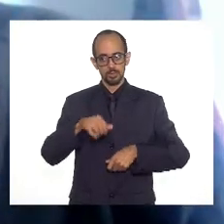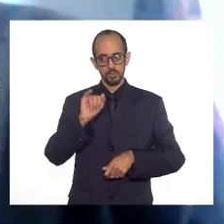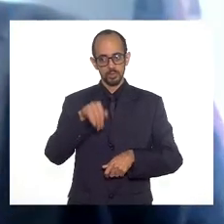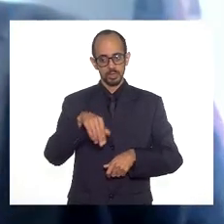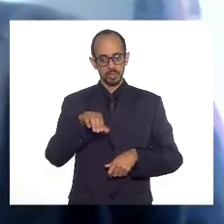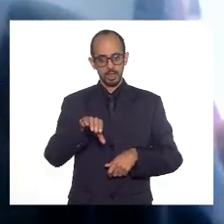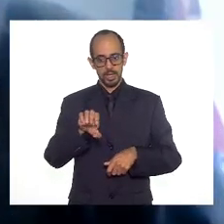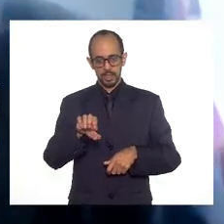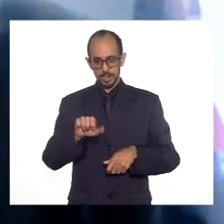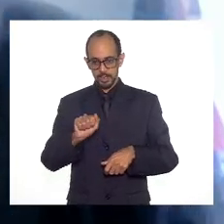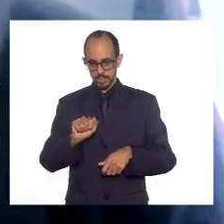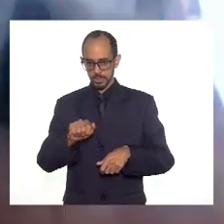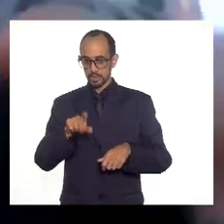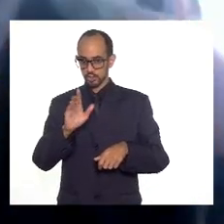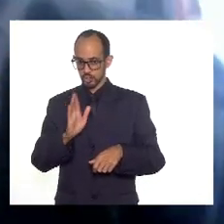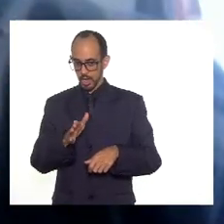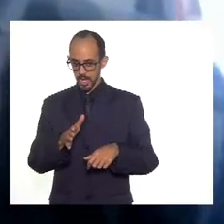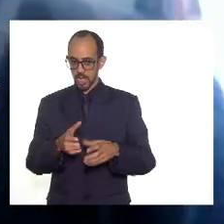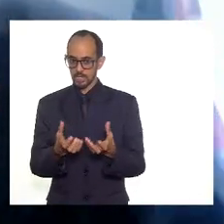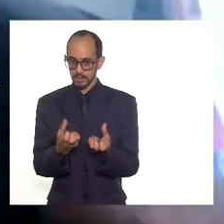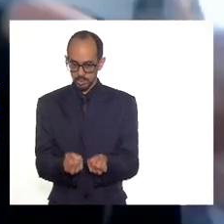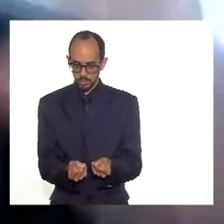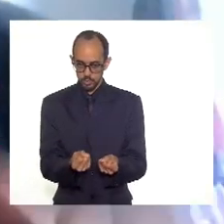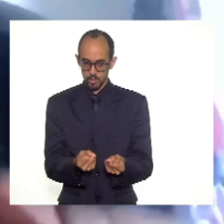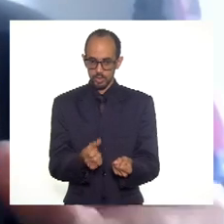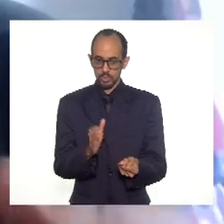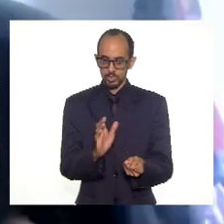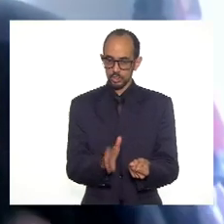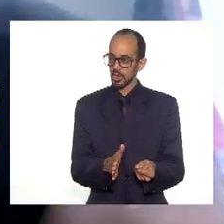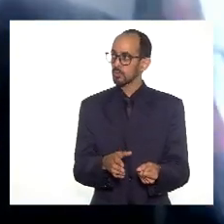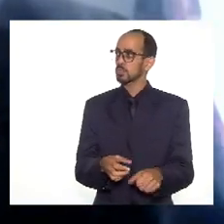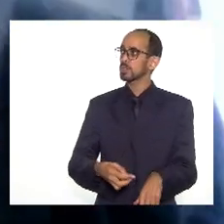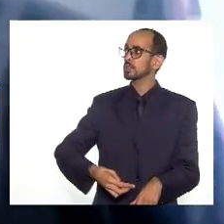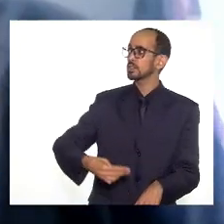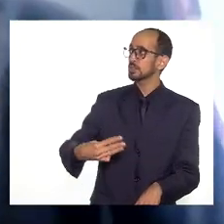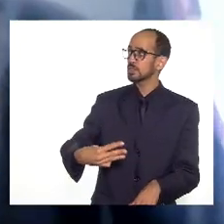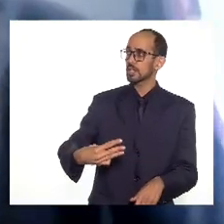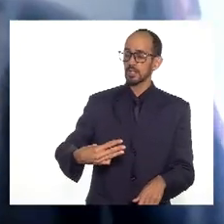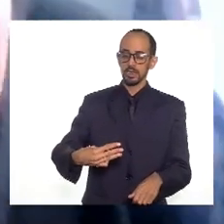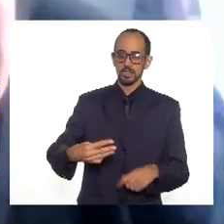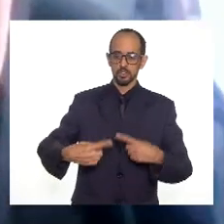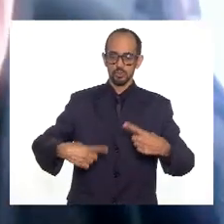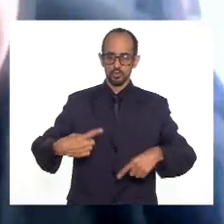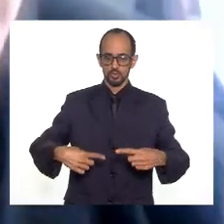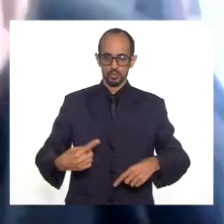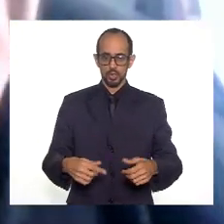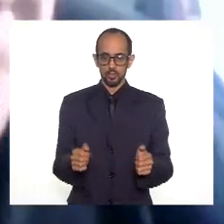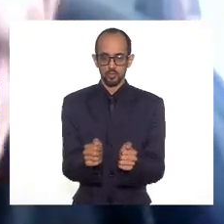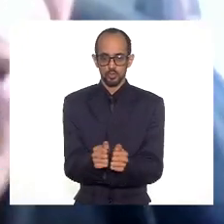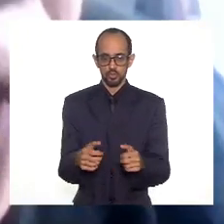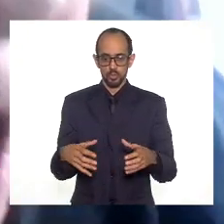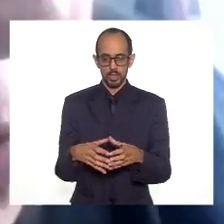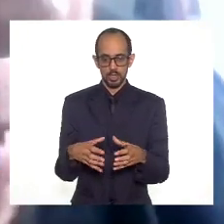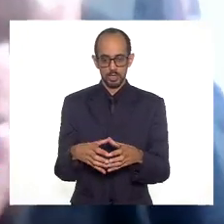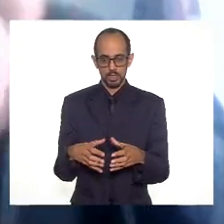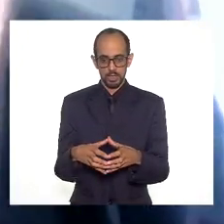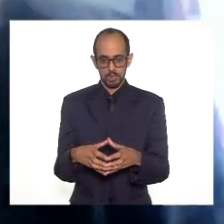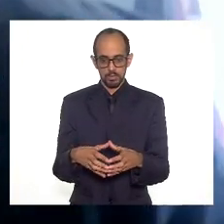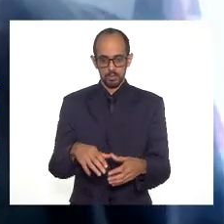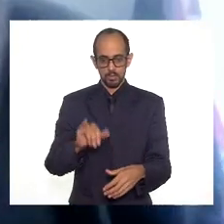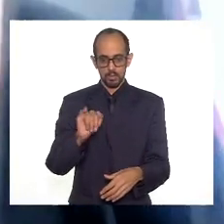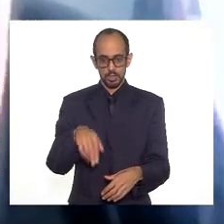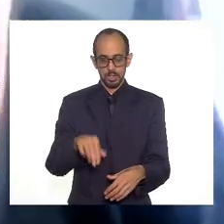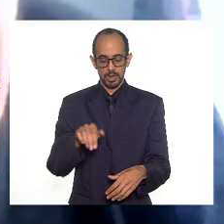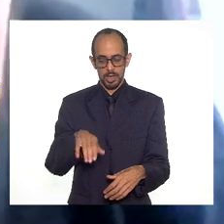esse projeto foi produto de 3 discussões do nosso mandato com a equipe do INEA e com o secretário Tiago